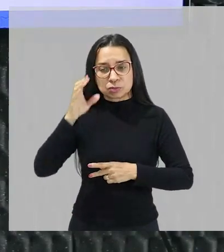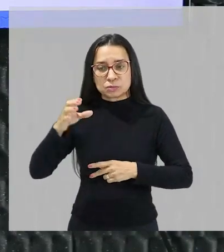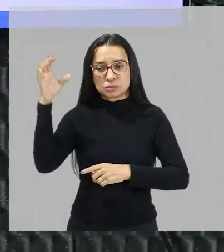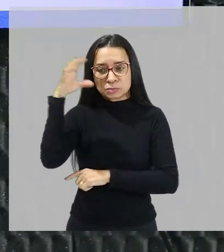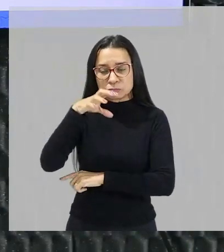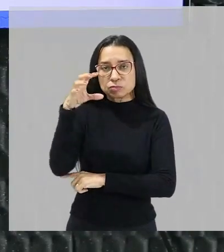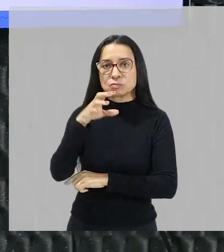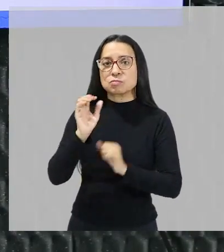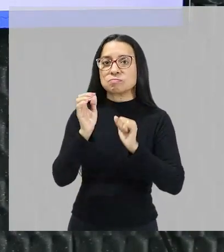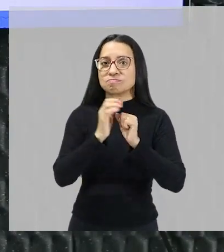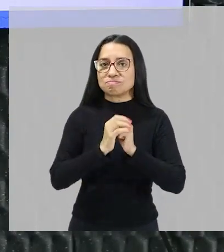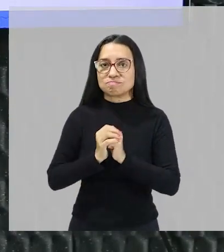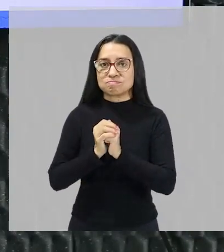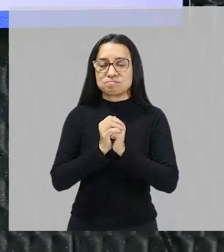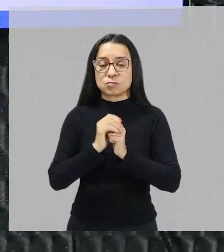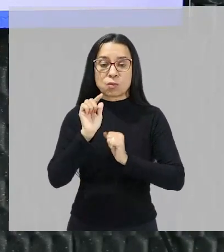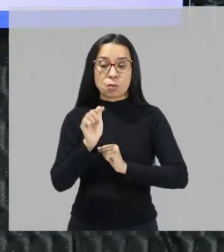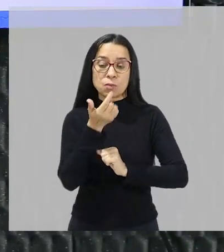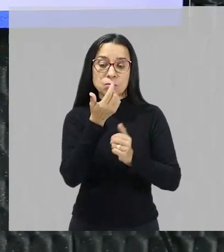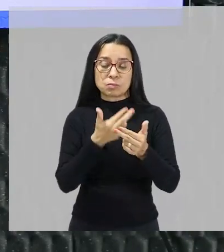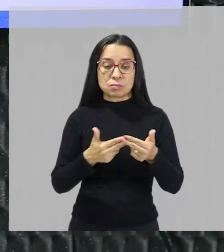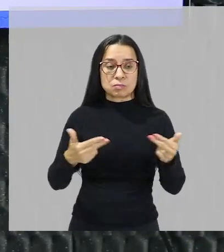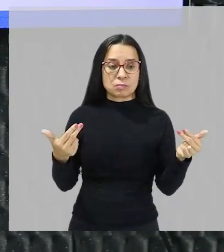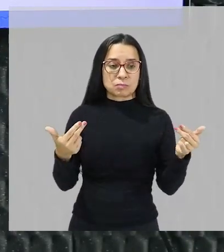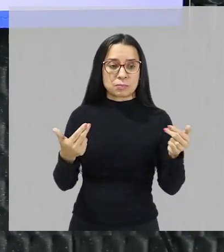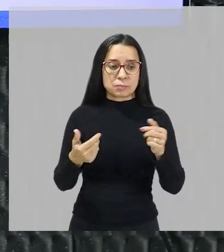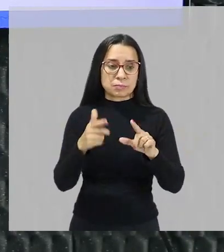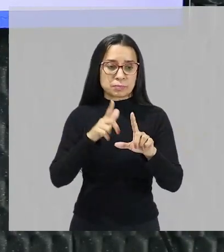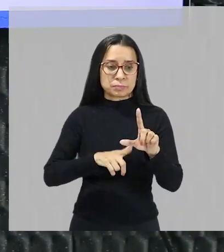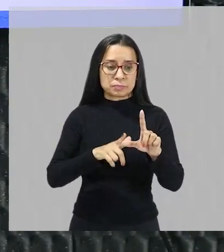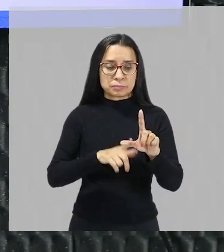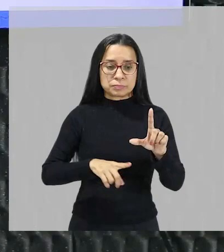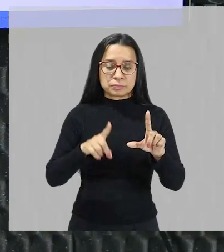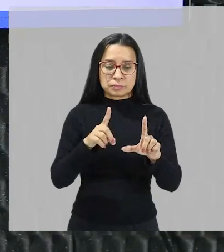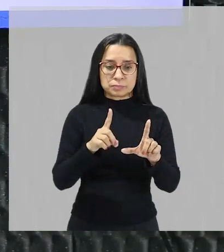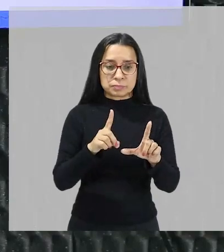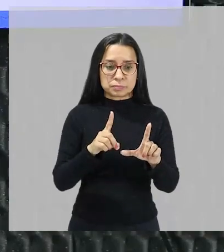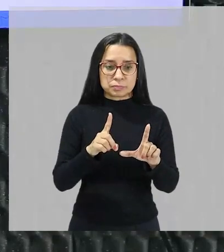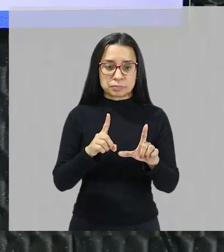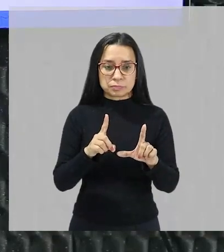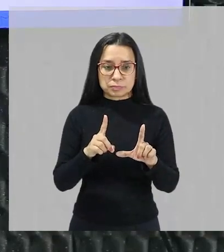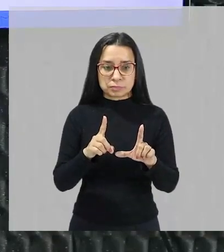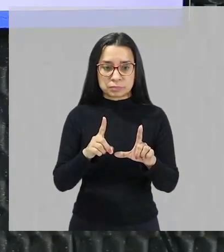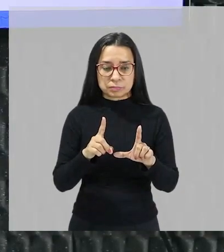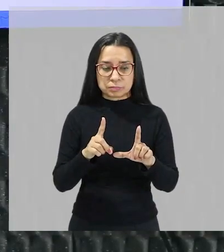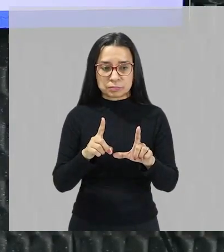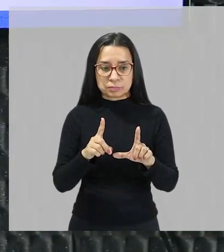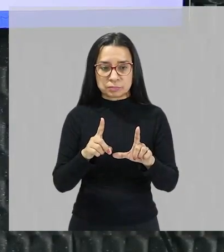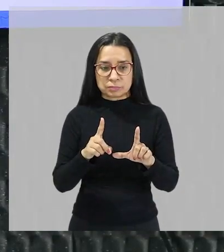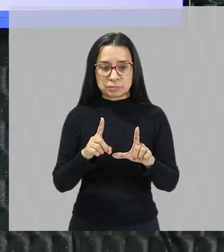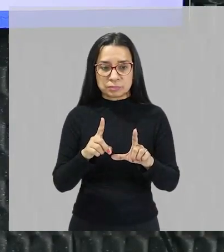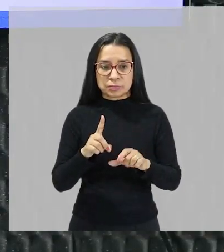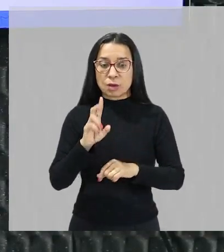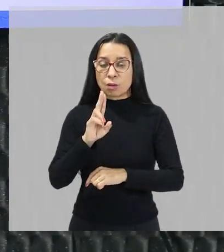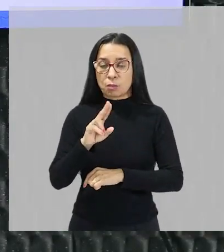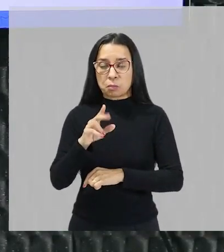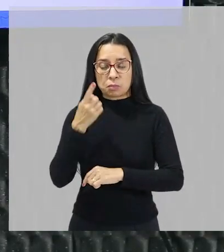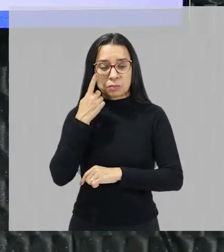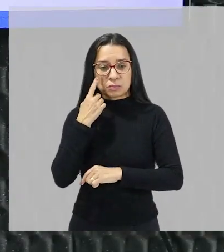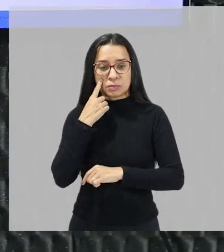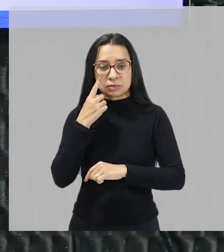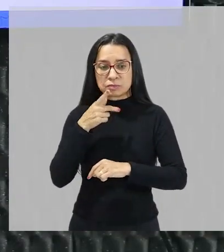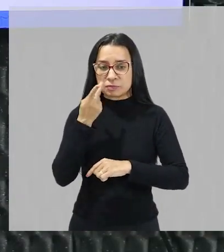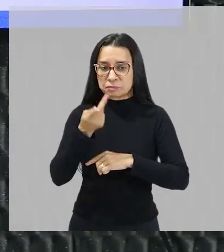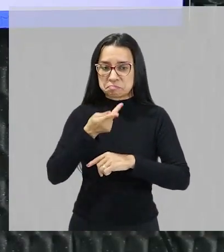oração, né? Outras coisas. Então a letra C foge do tema da questão. Letra D, narrativas fílmicas. Eu nunca tinha ouvido falar essa expressão.